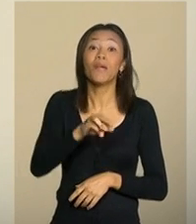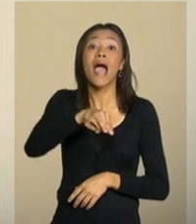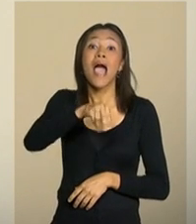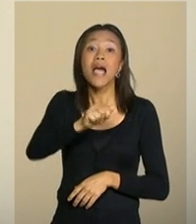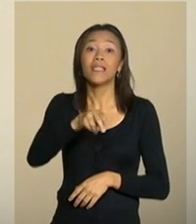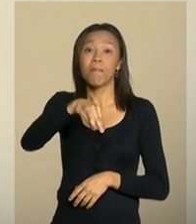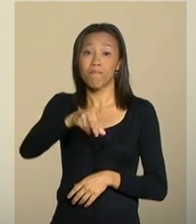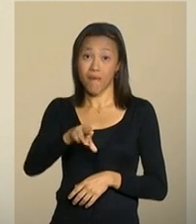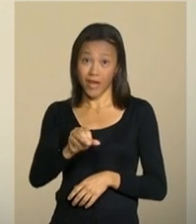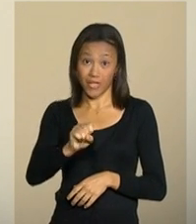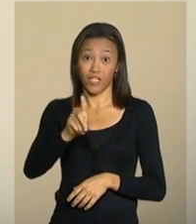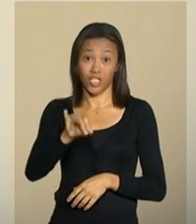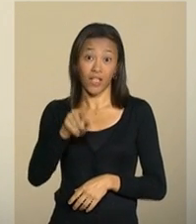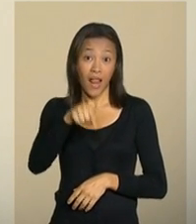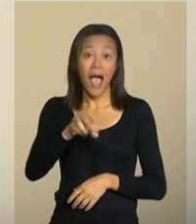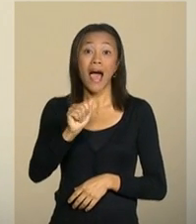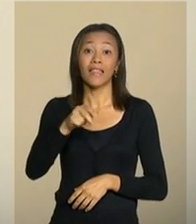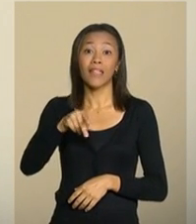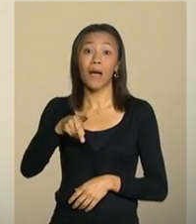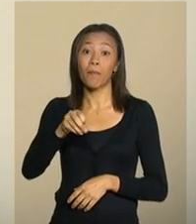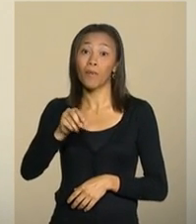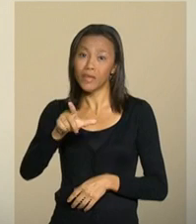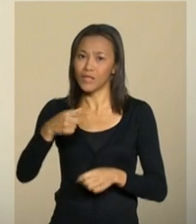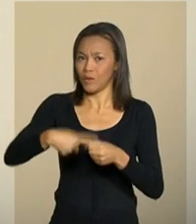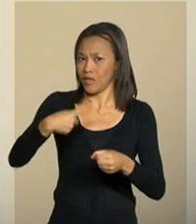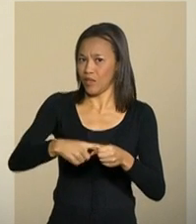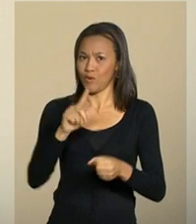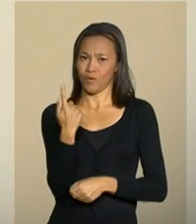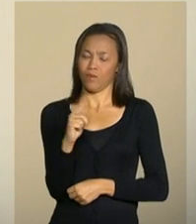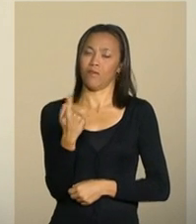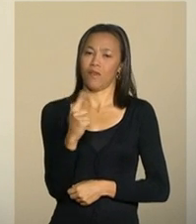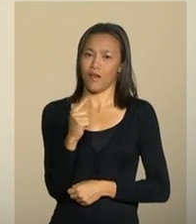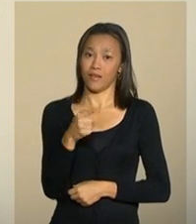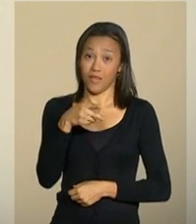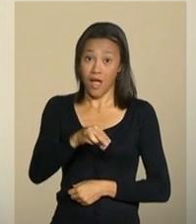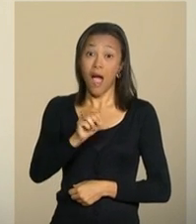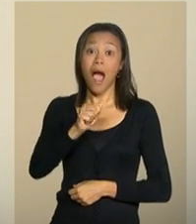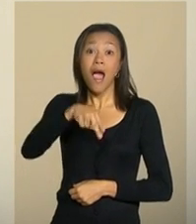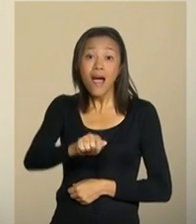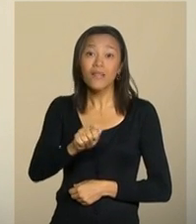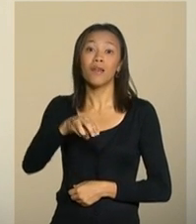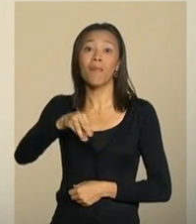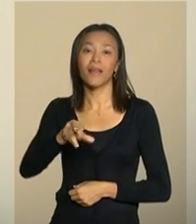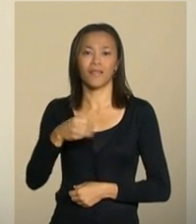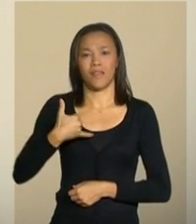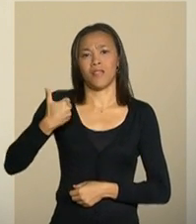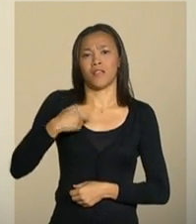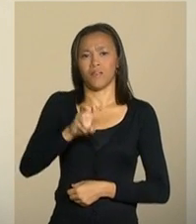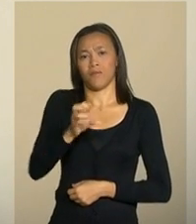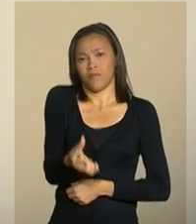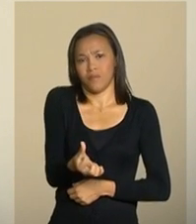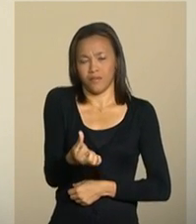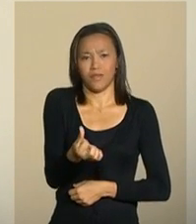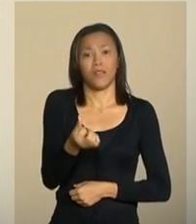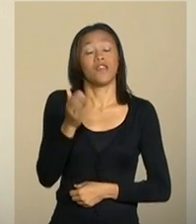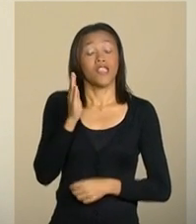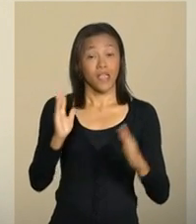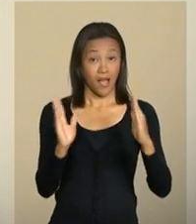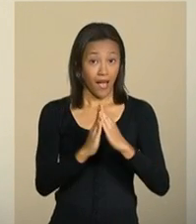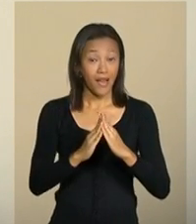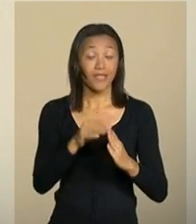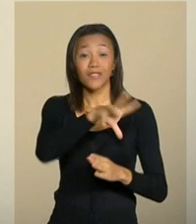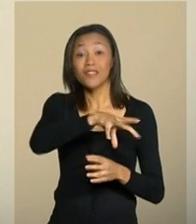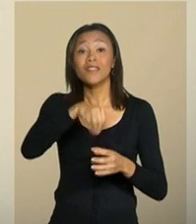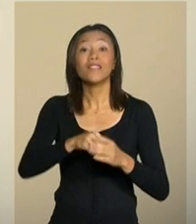Ana Maria de Jesus lá em Anápolis no interior de Goiás Luciano Ana Maria tem 56 anos e morava de